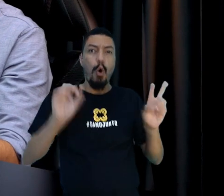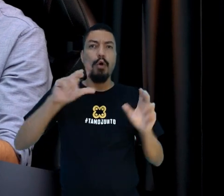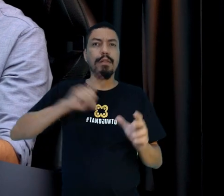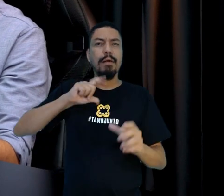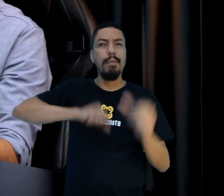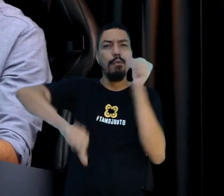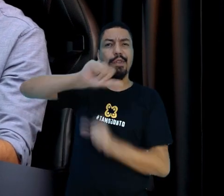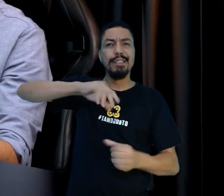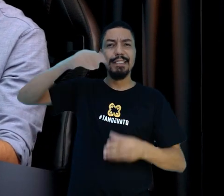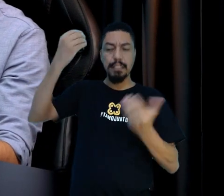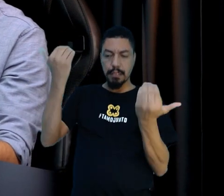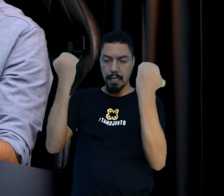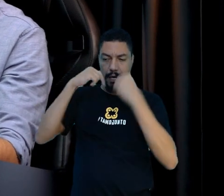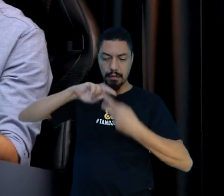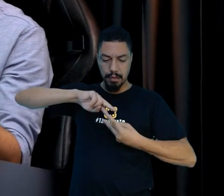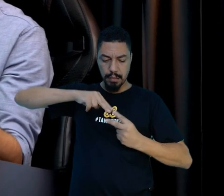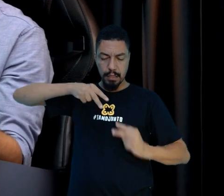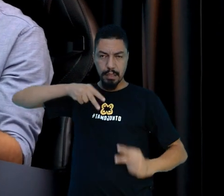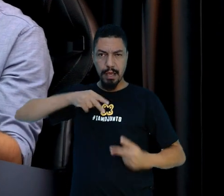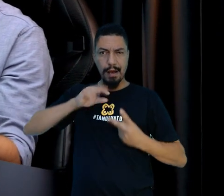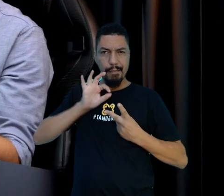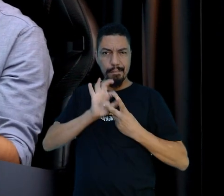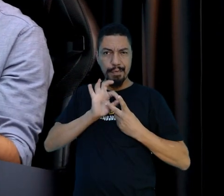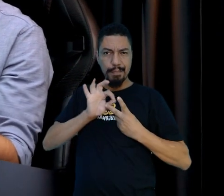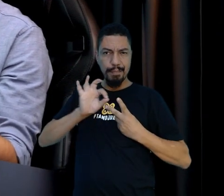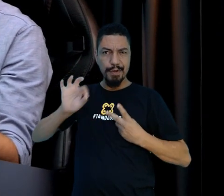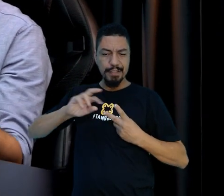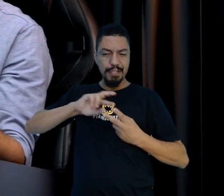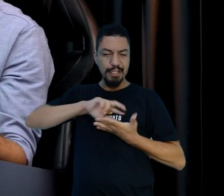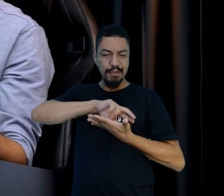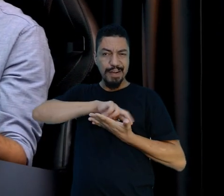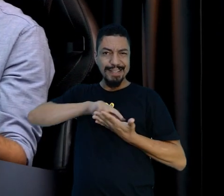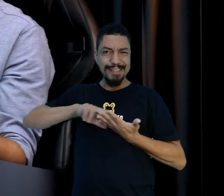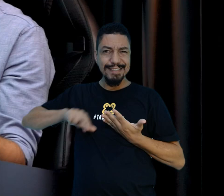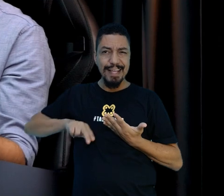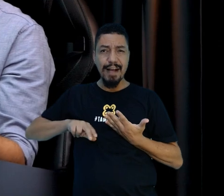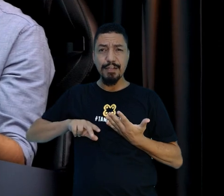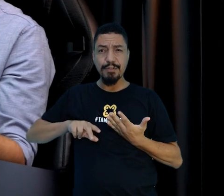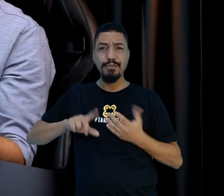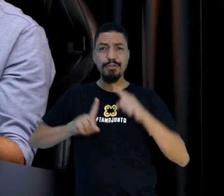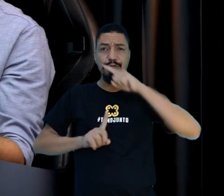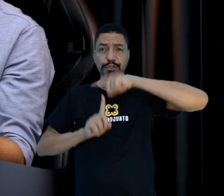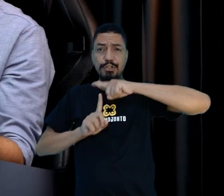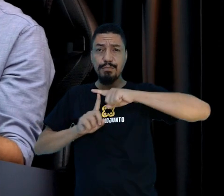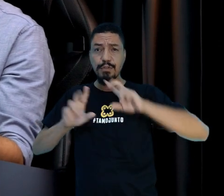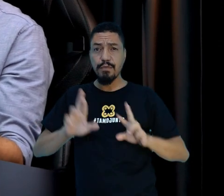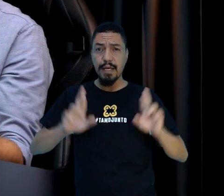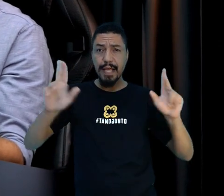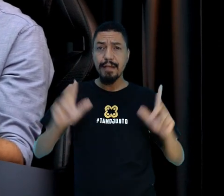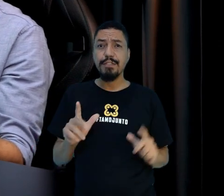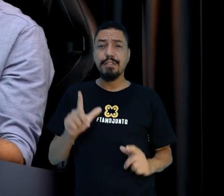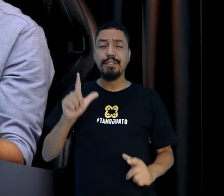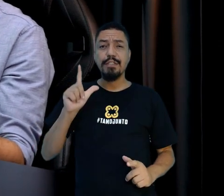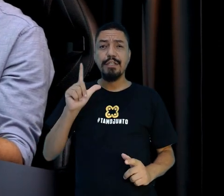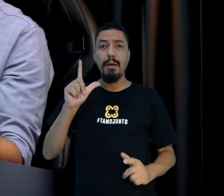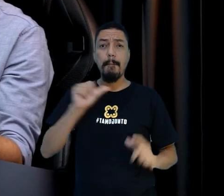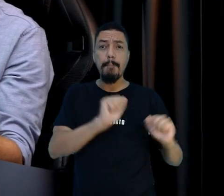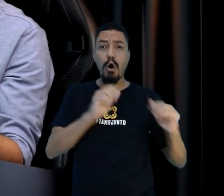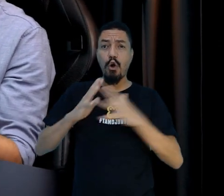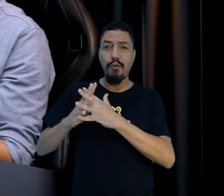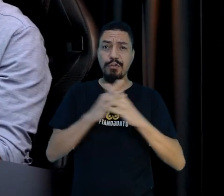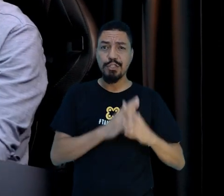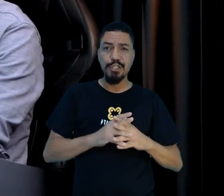alguma alteração cromossômica, ou alguma alteração, não, alguma diversidade cromossômica que